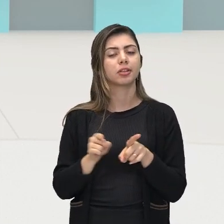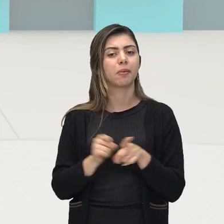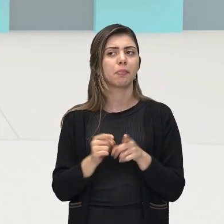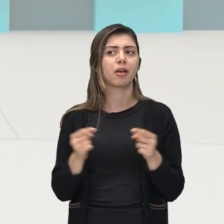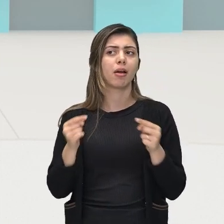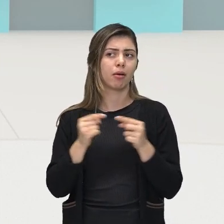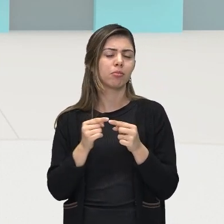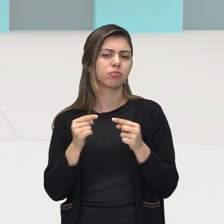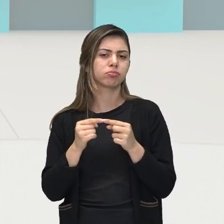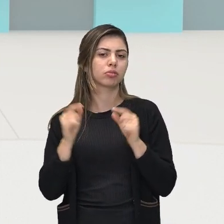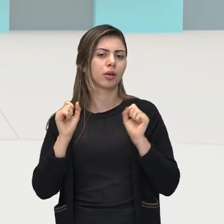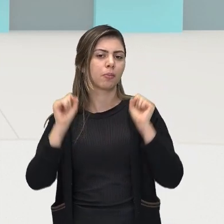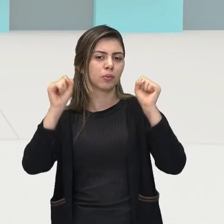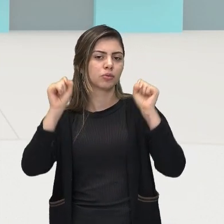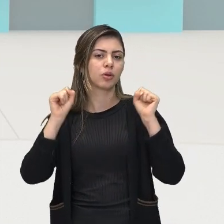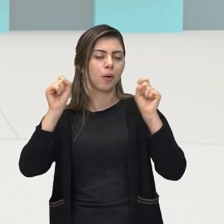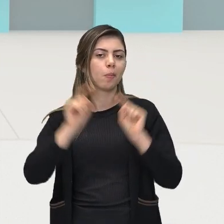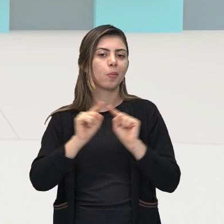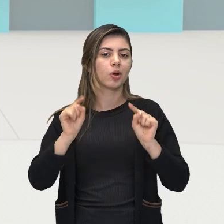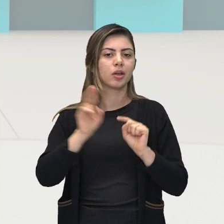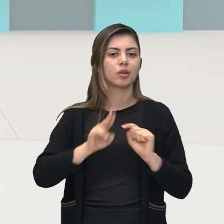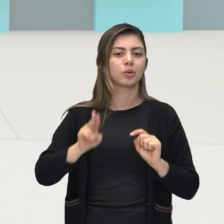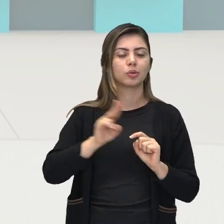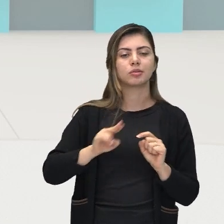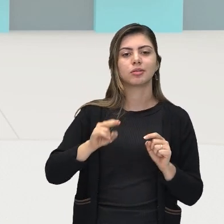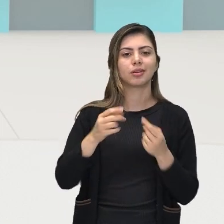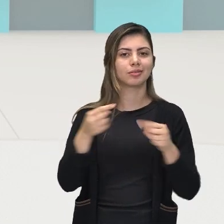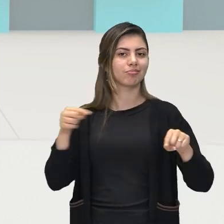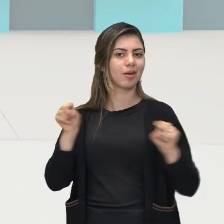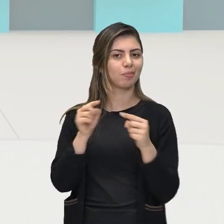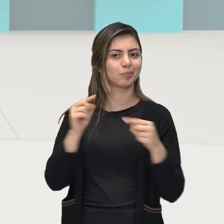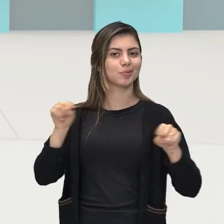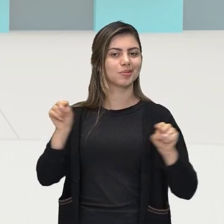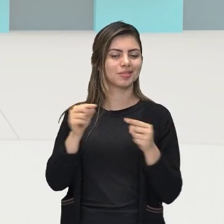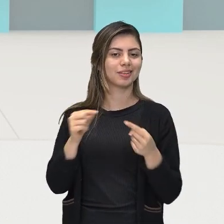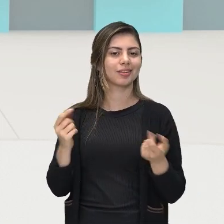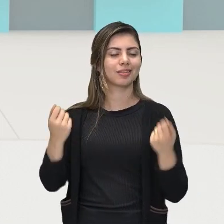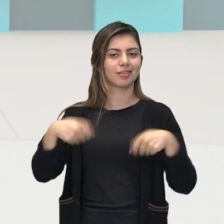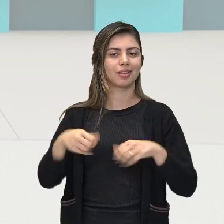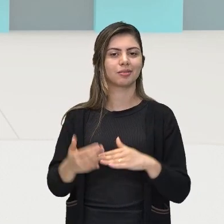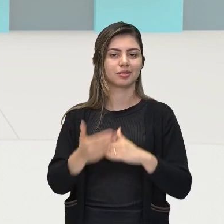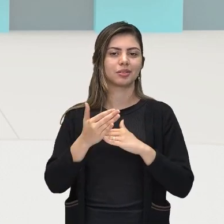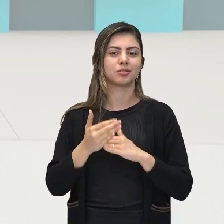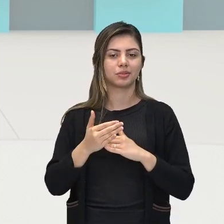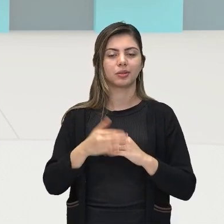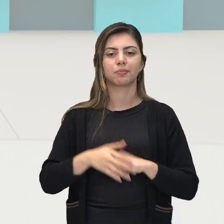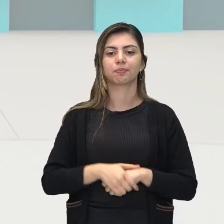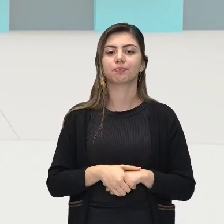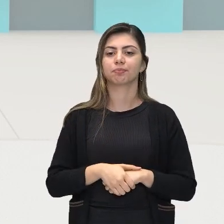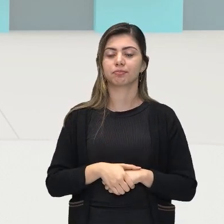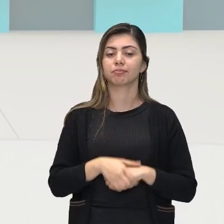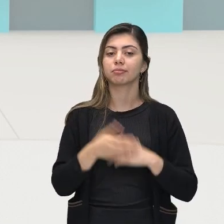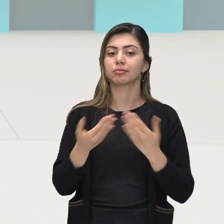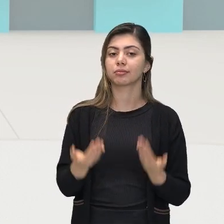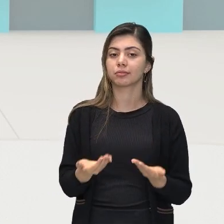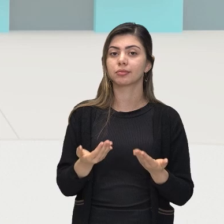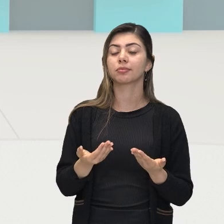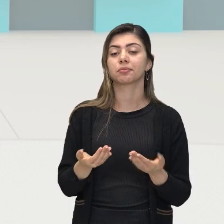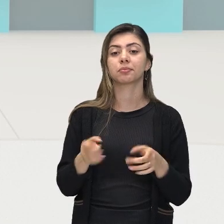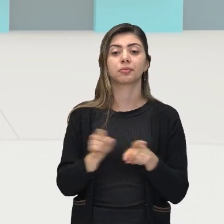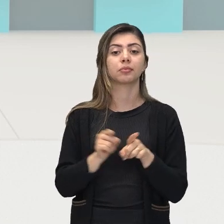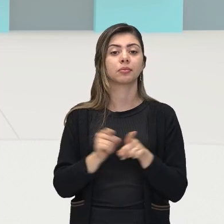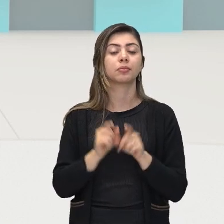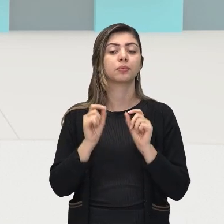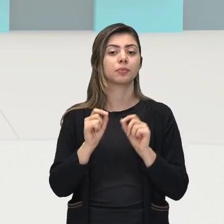a musculação, mas utilizando o ritmo, a música, né, para ser ali realizada. E aí vai ficar para vocês também